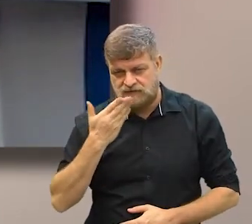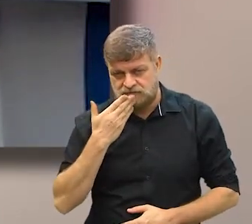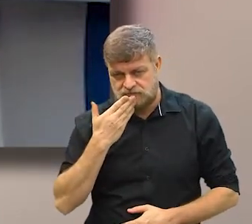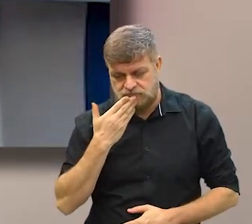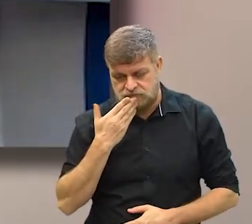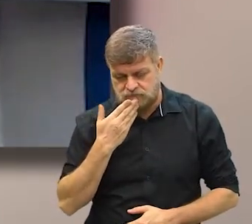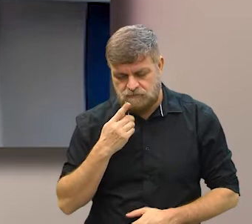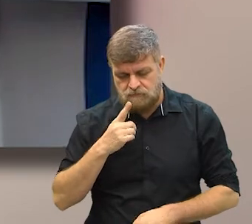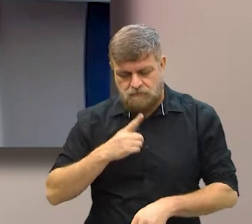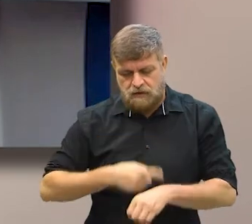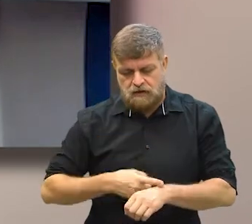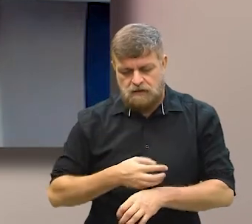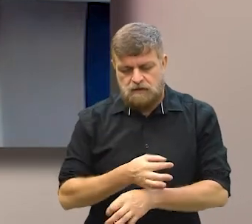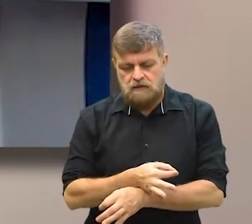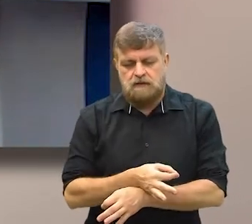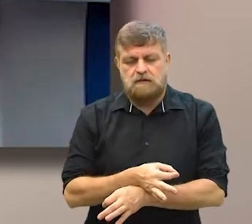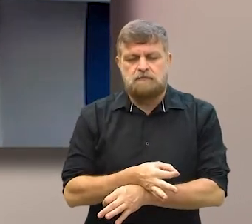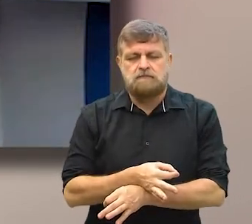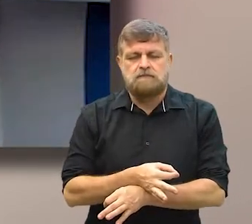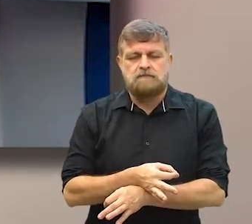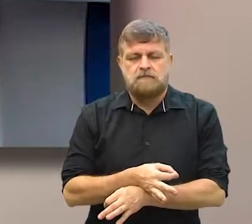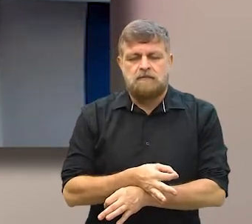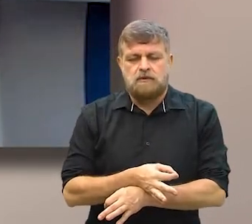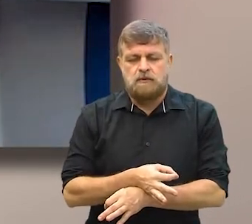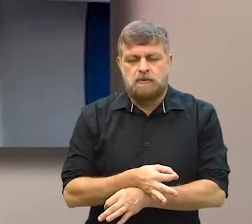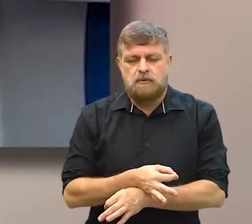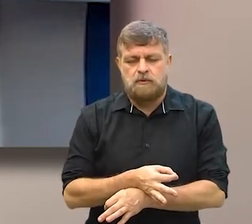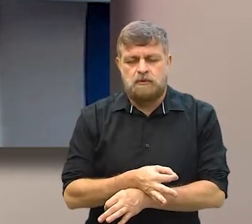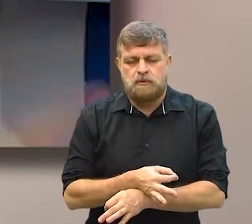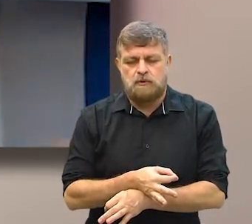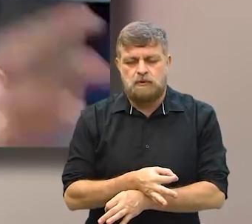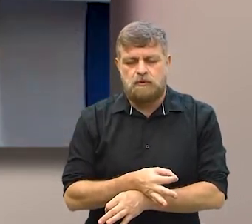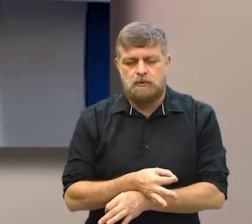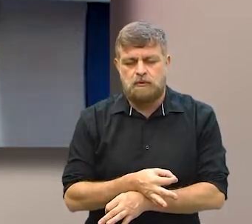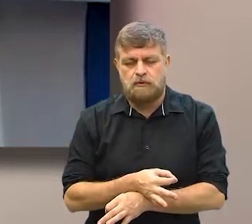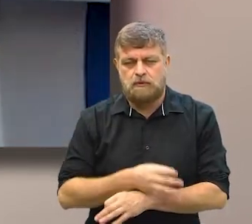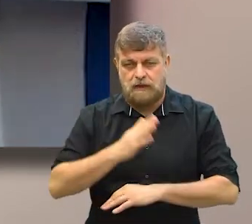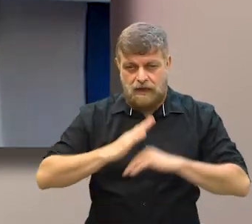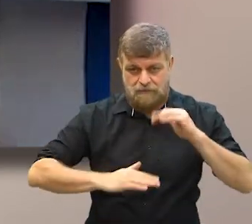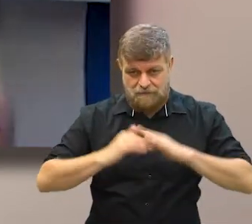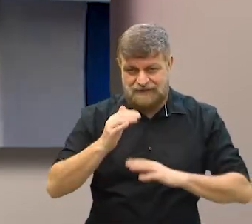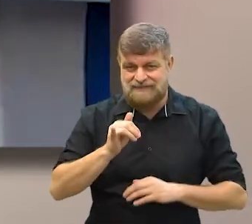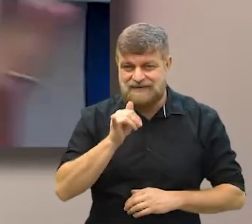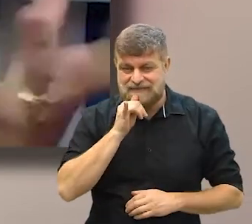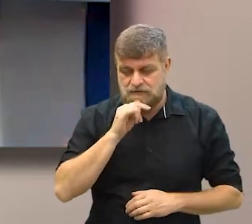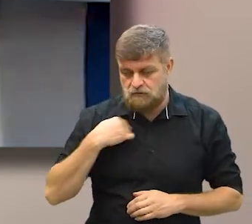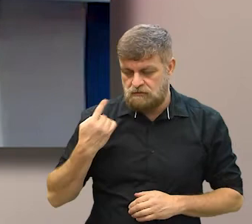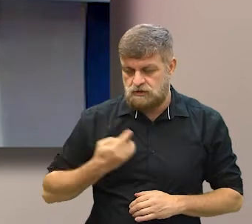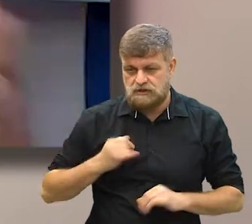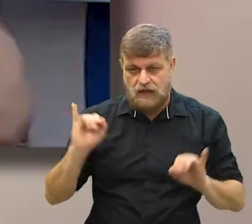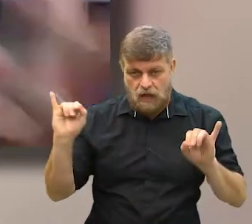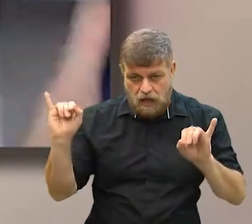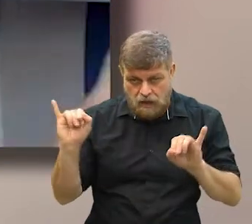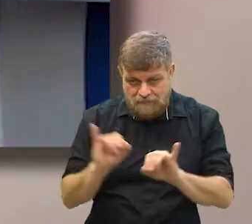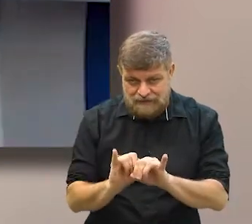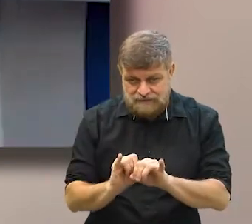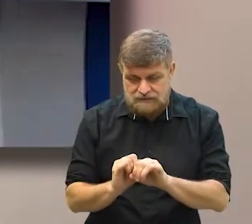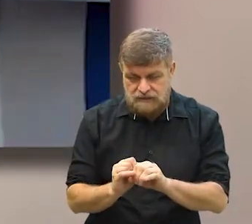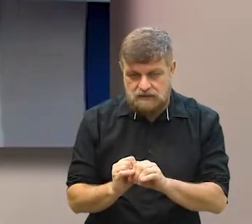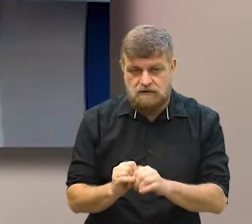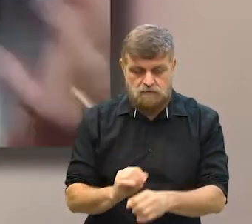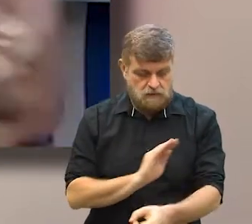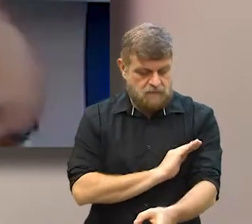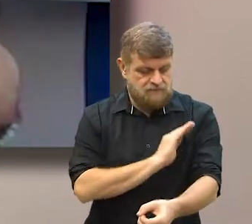meditação, ela é uma prática. Quando a gente quer emagrecer, quer fortalecer os músculos, o que a gente